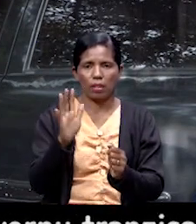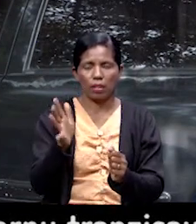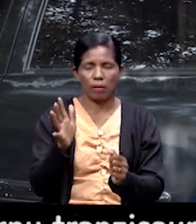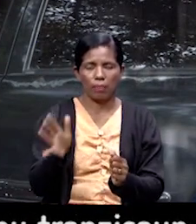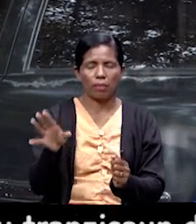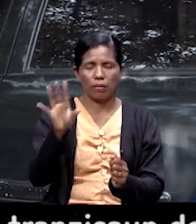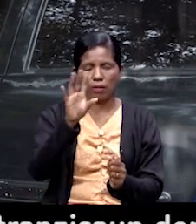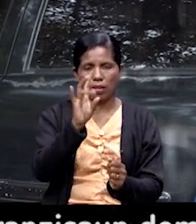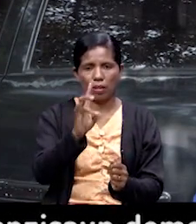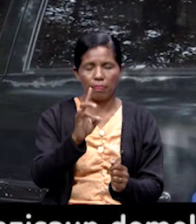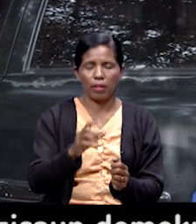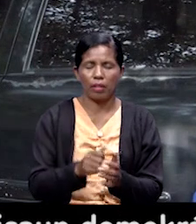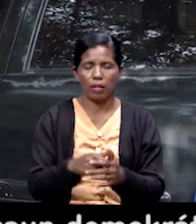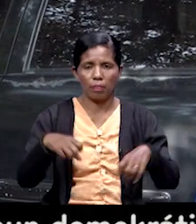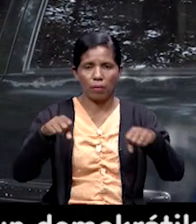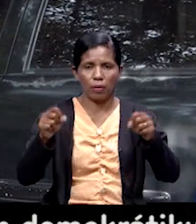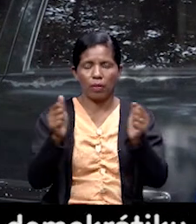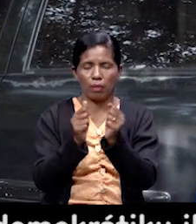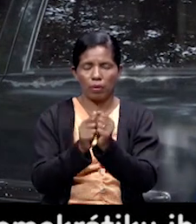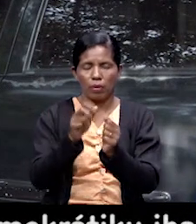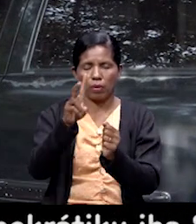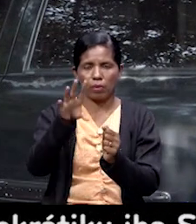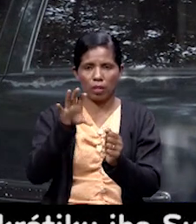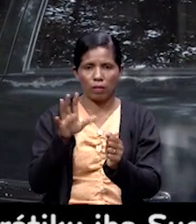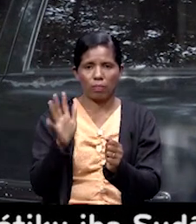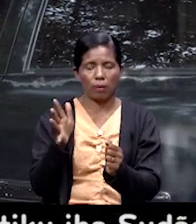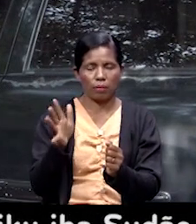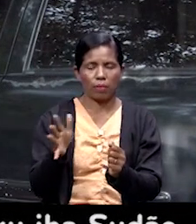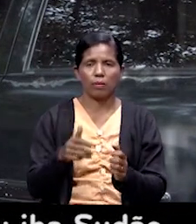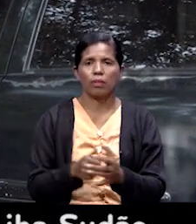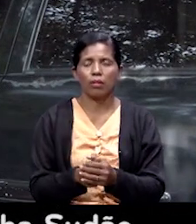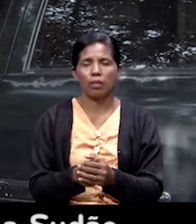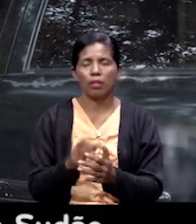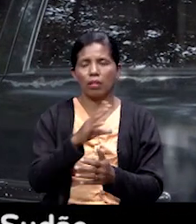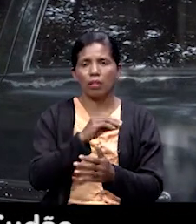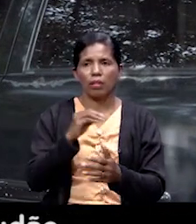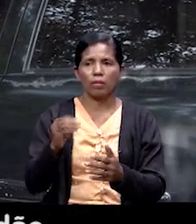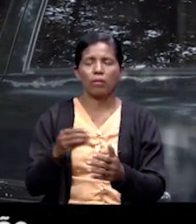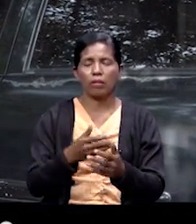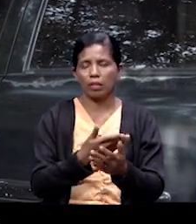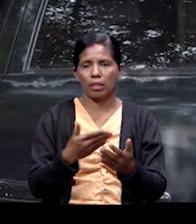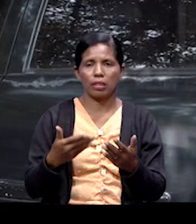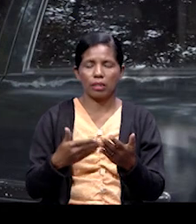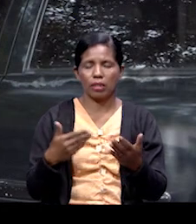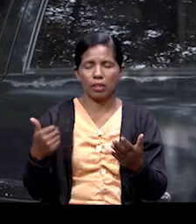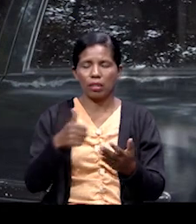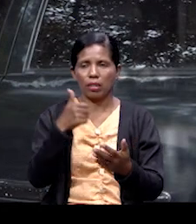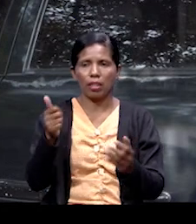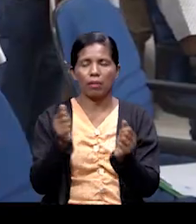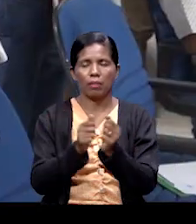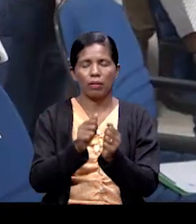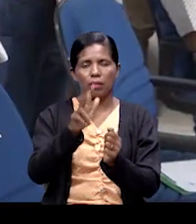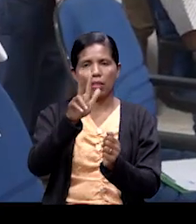158 unidades, motorizada 250 unidades, no bensira seluk hamutuk 13